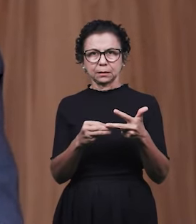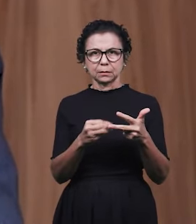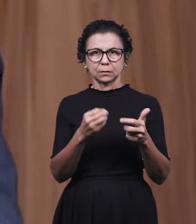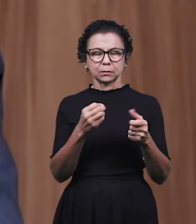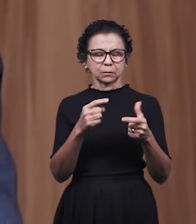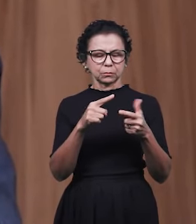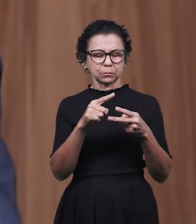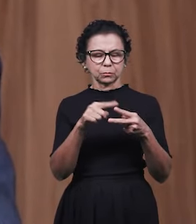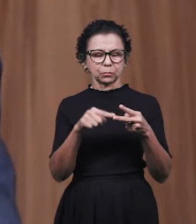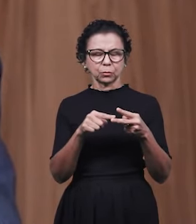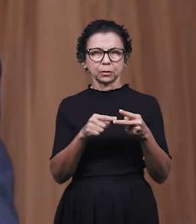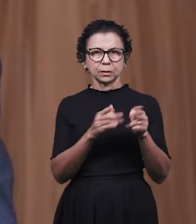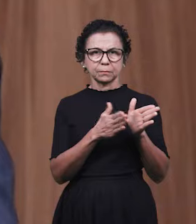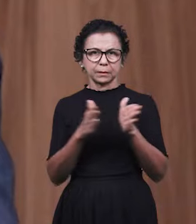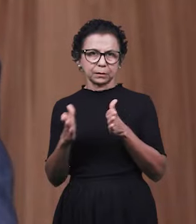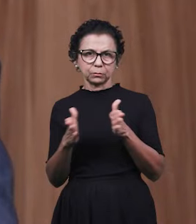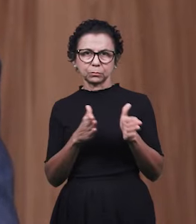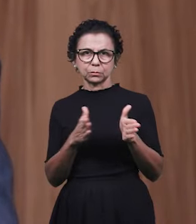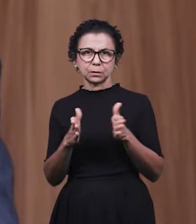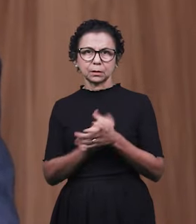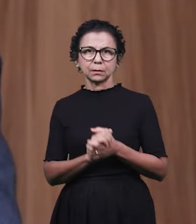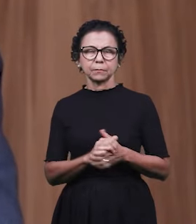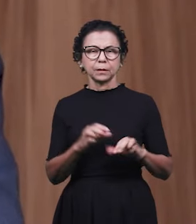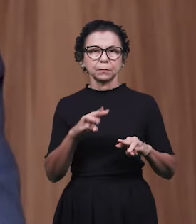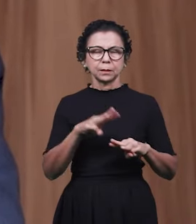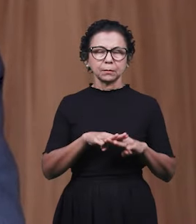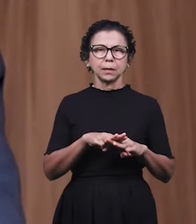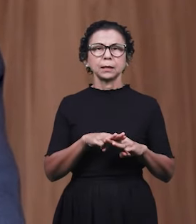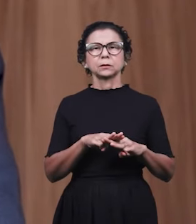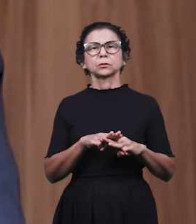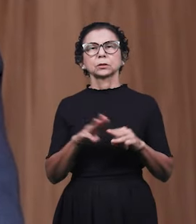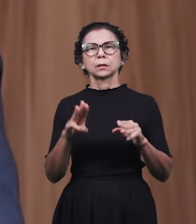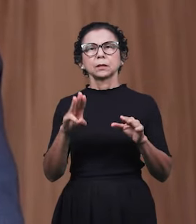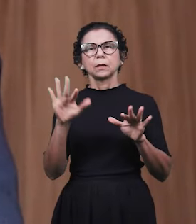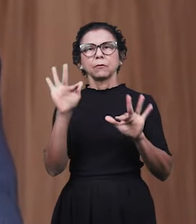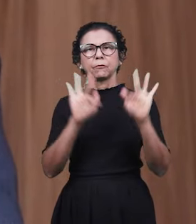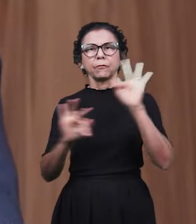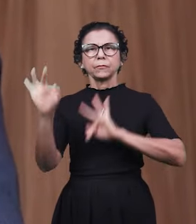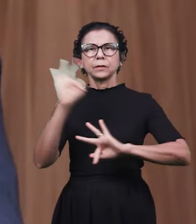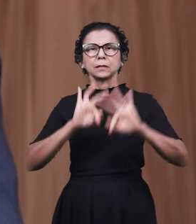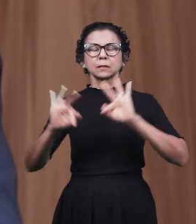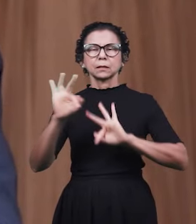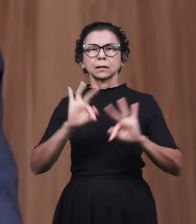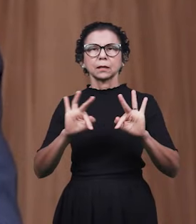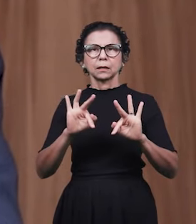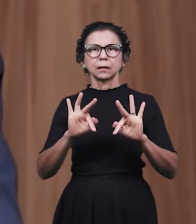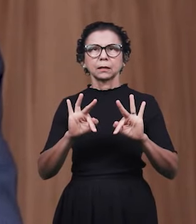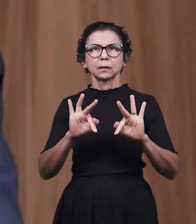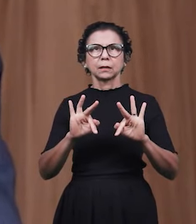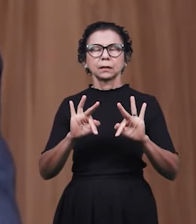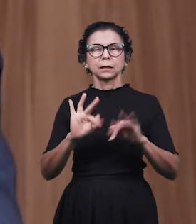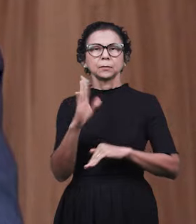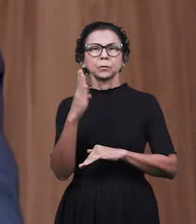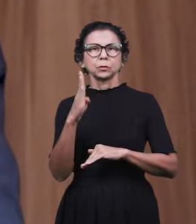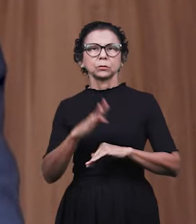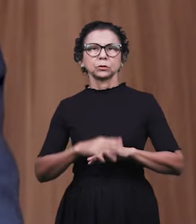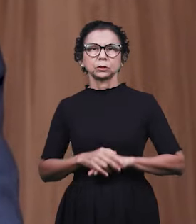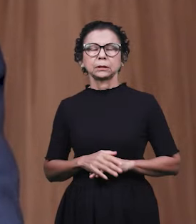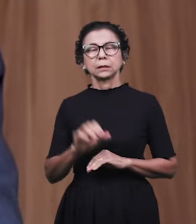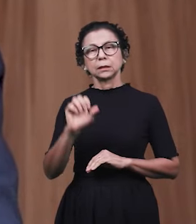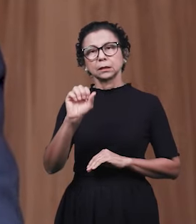e de matemática, física, química e biologia, o aluno ele obter de 90 questões, 82